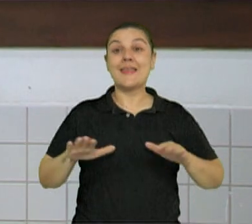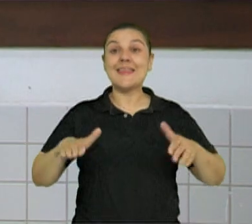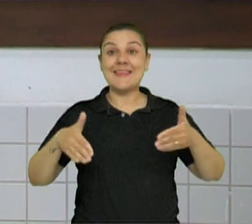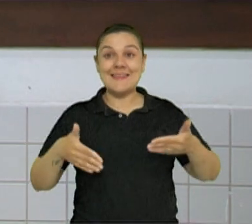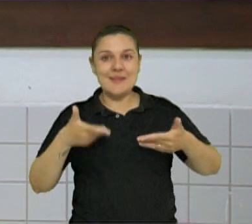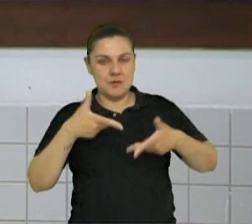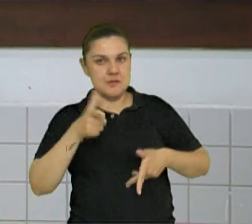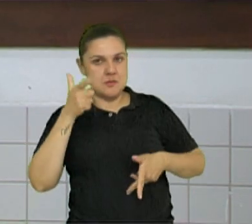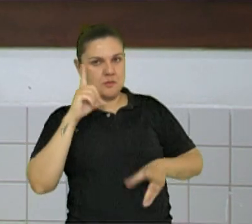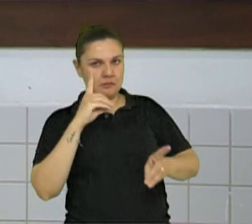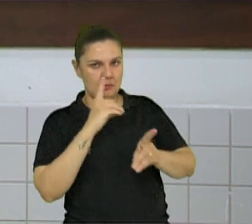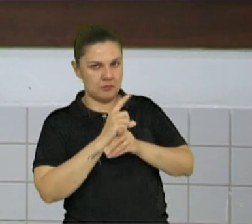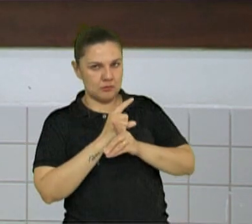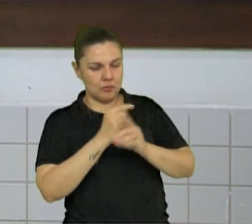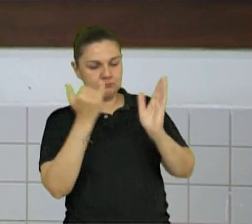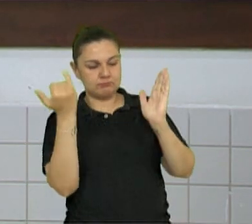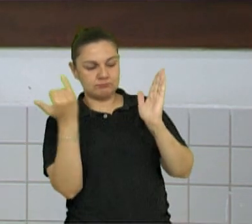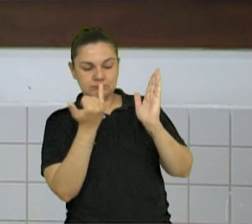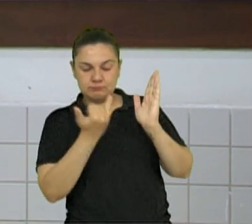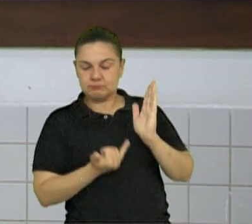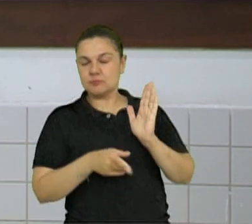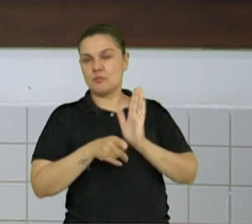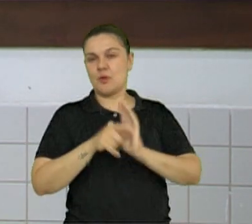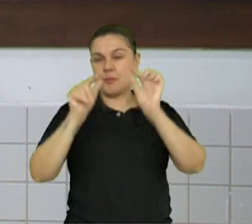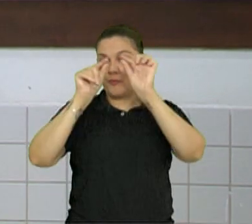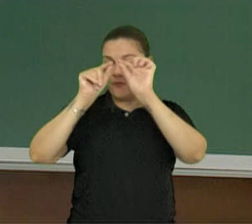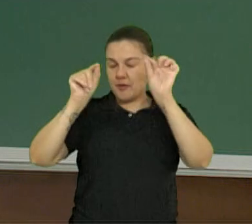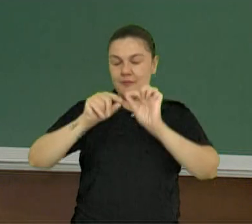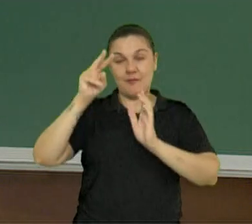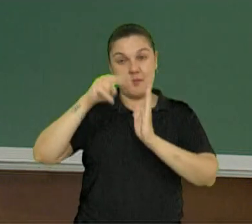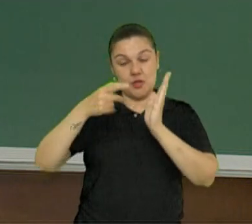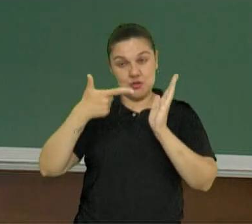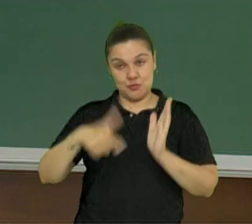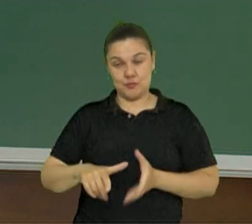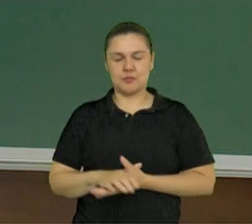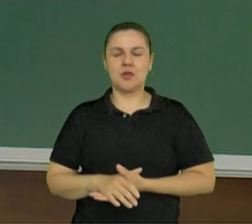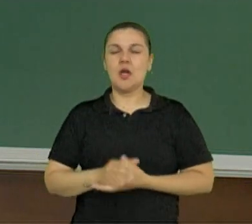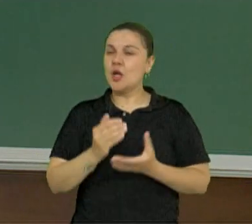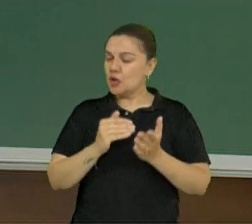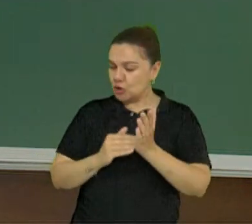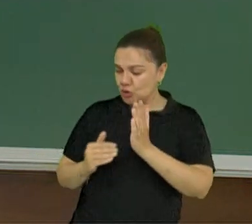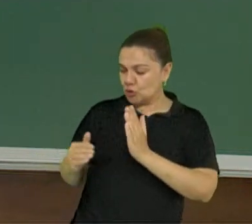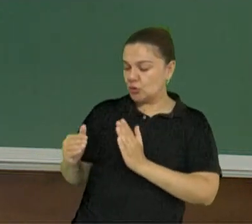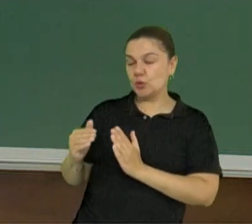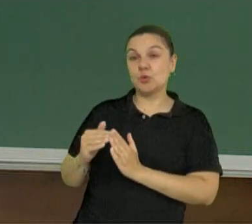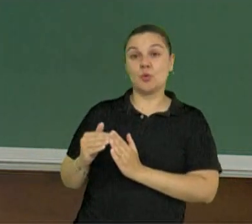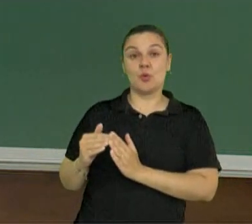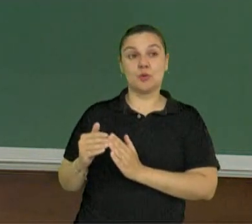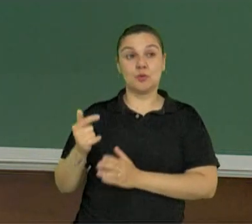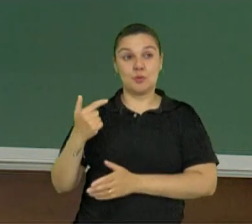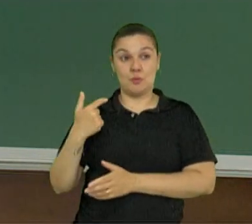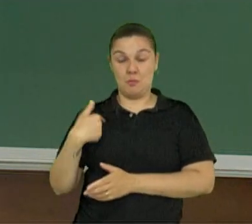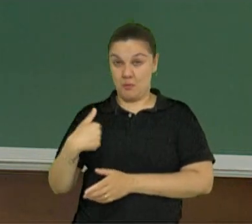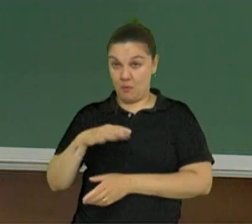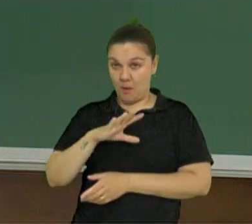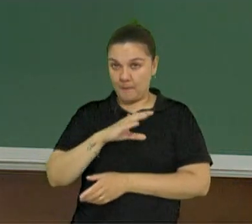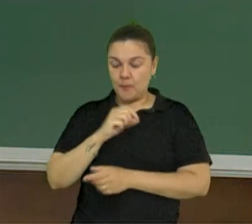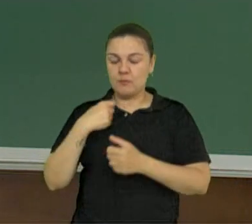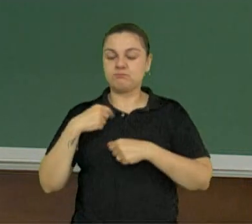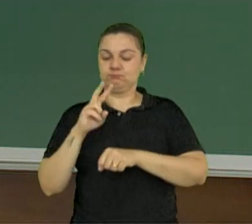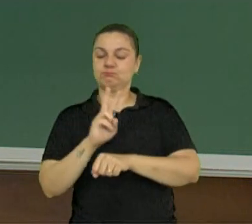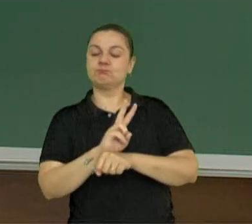Então, conseguiram encontrar essas informações nos versos? Vamos reler os versos? Olha só. De tudo ao meu amor serei